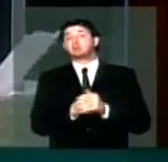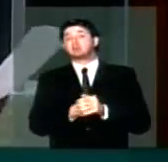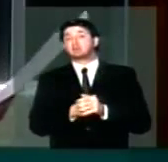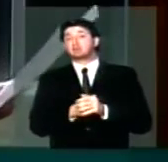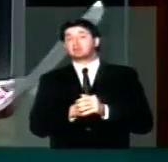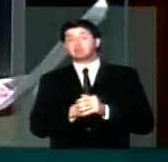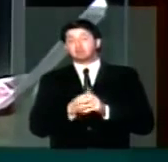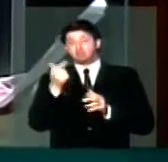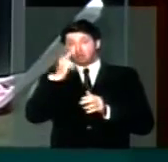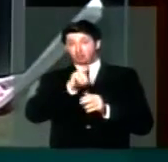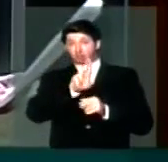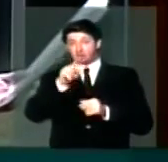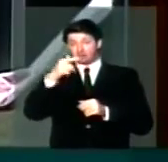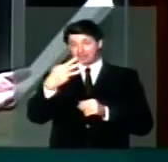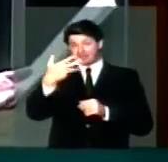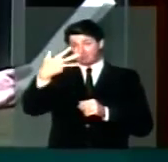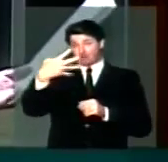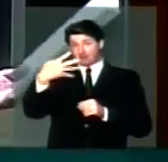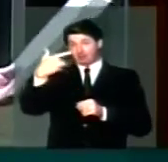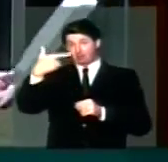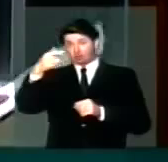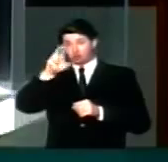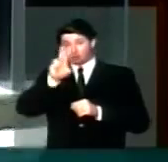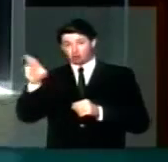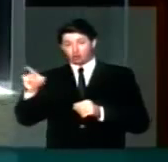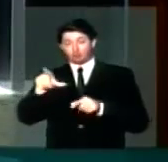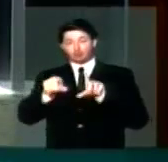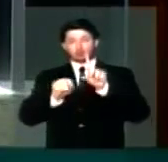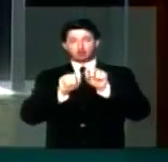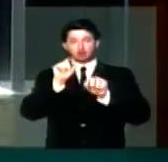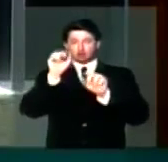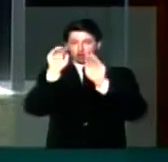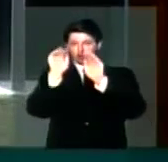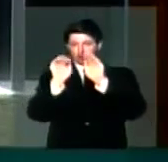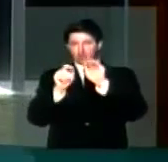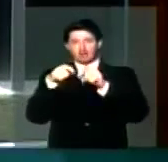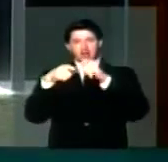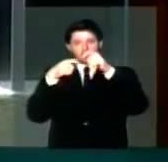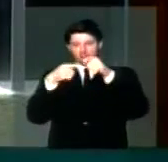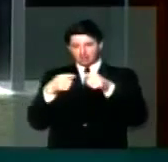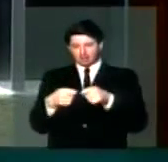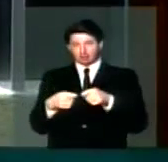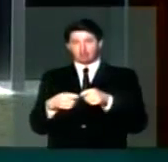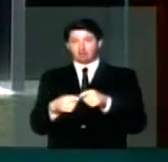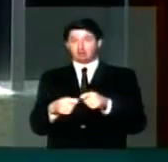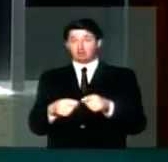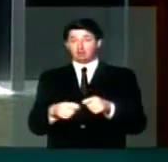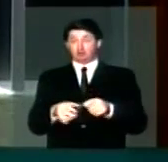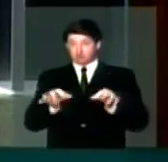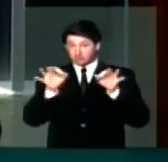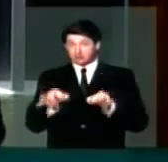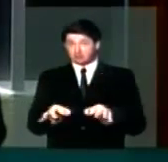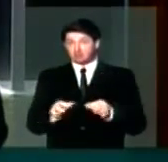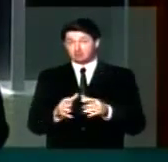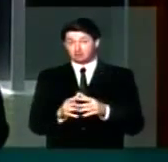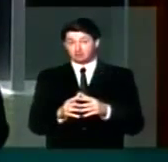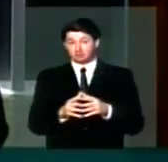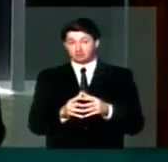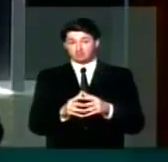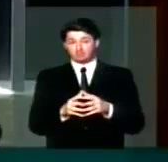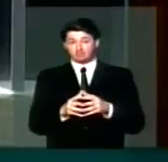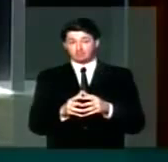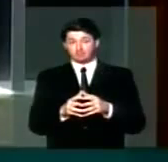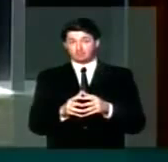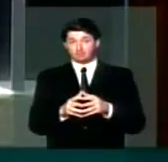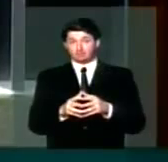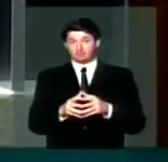que esses 342 nomes fossem escolhidos? E de forma correta, senhor presidente,